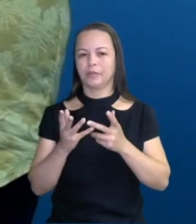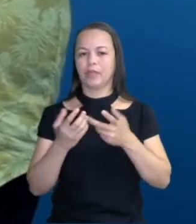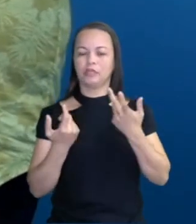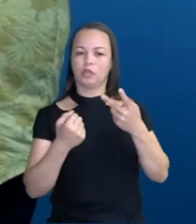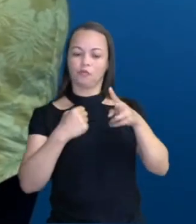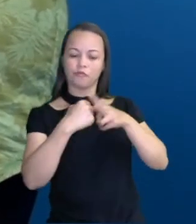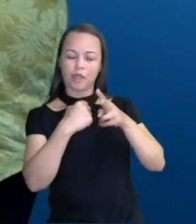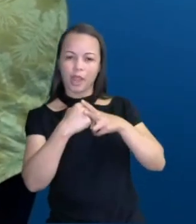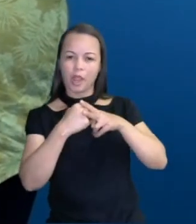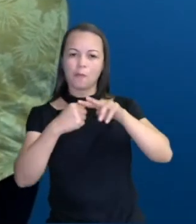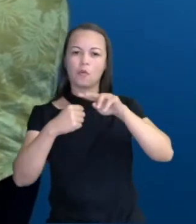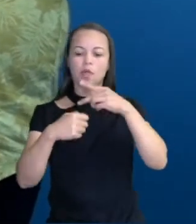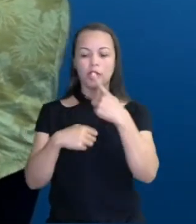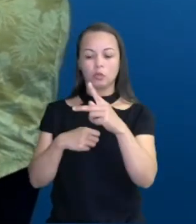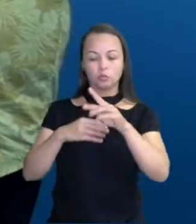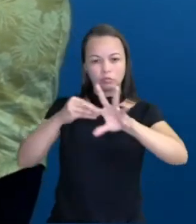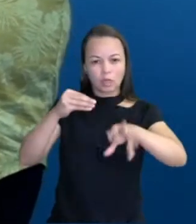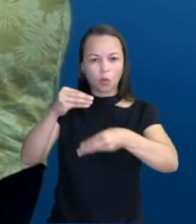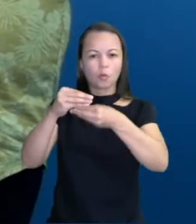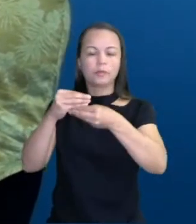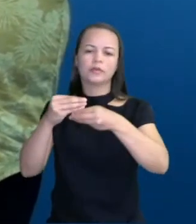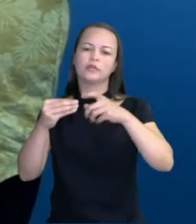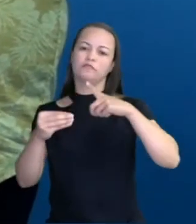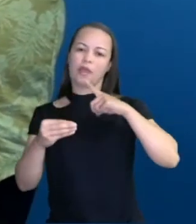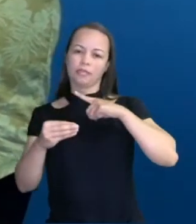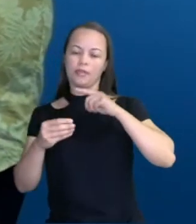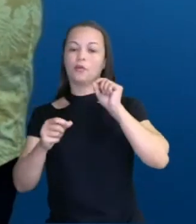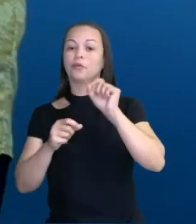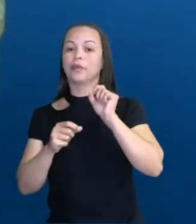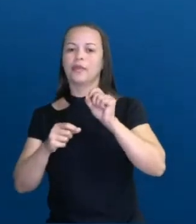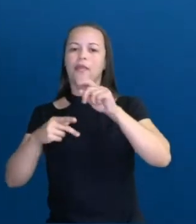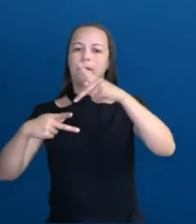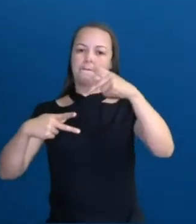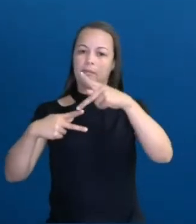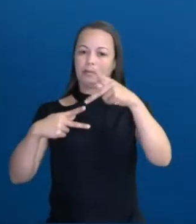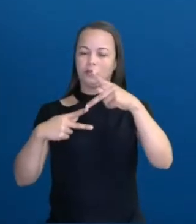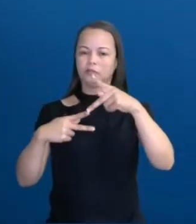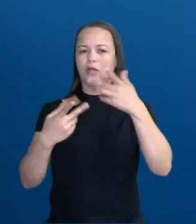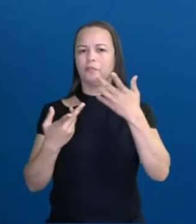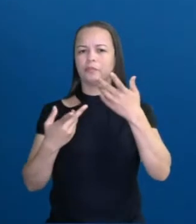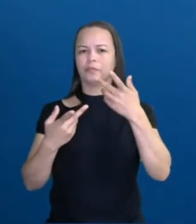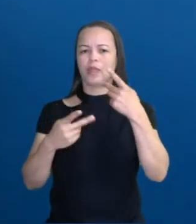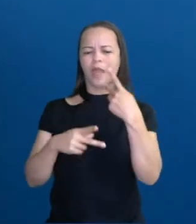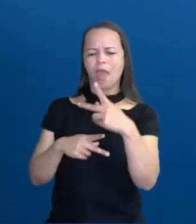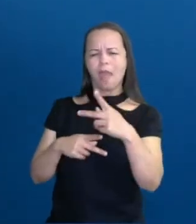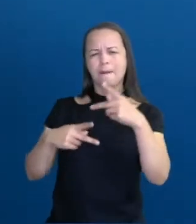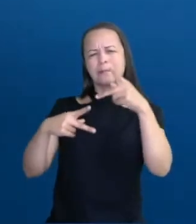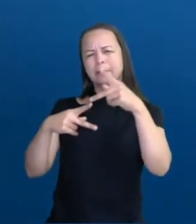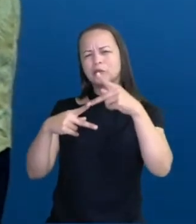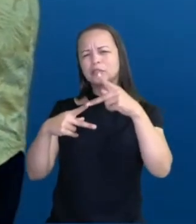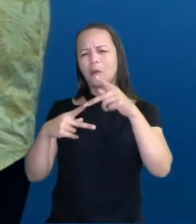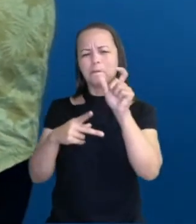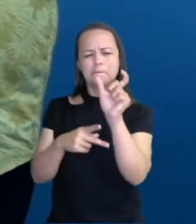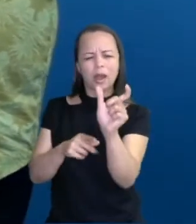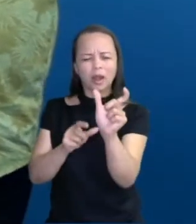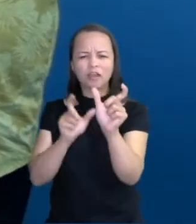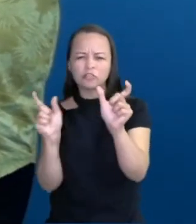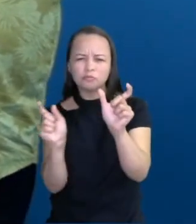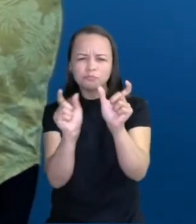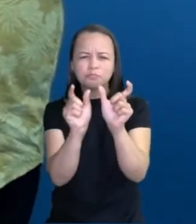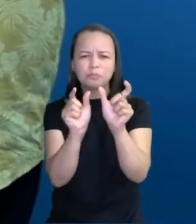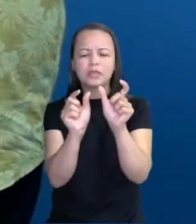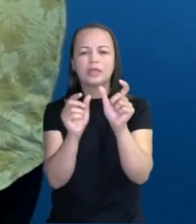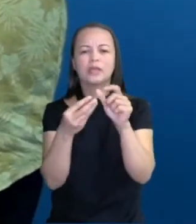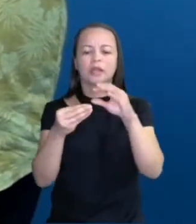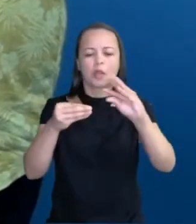verbo e o seu complemento vai aparecer uma preposição as preposições são pequenas palavras que